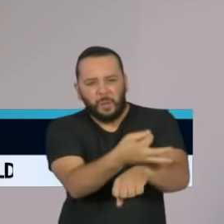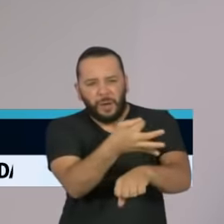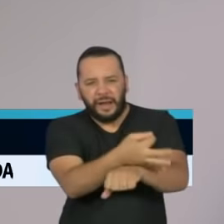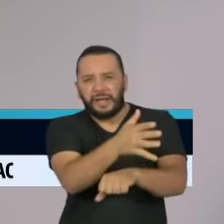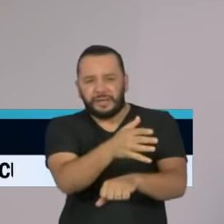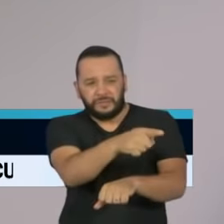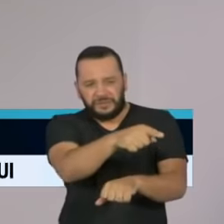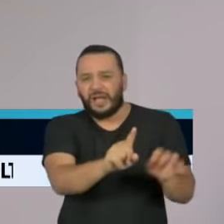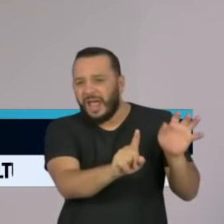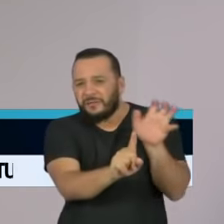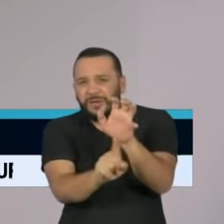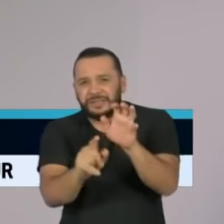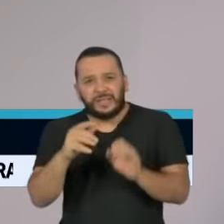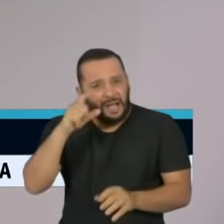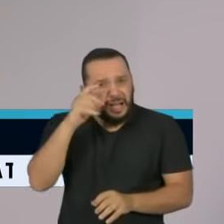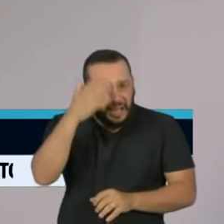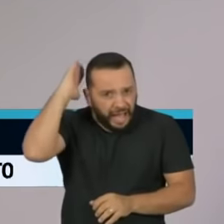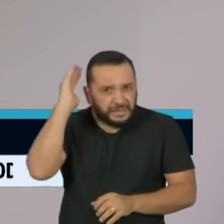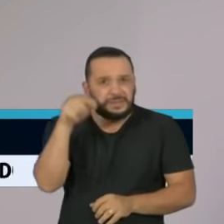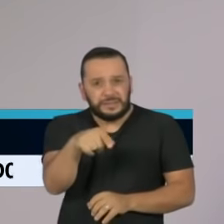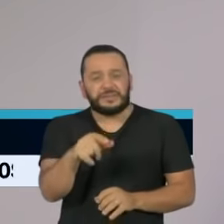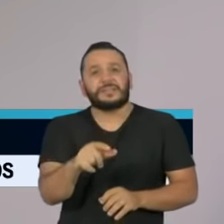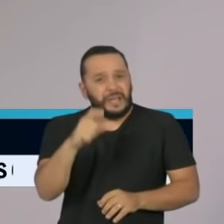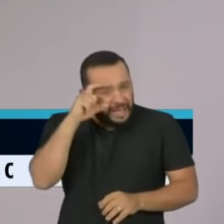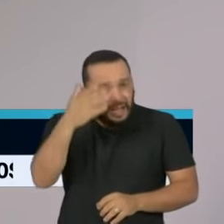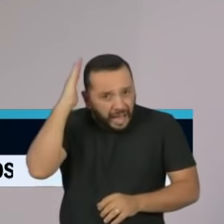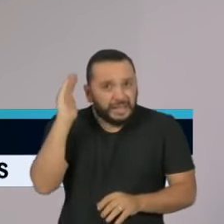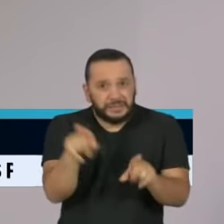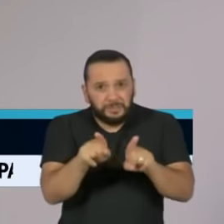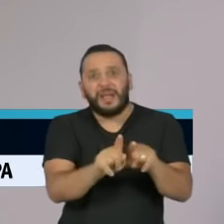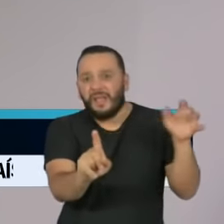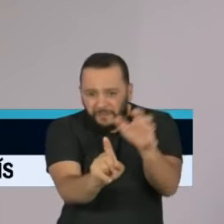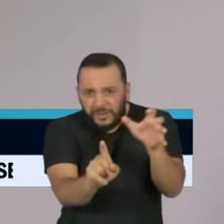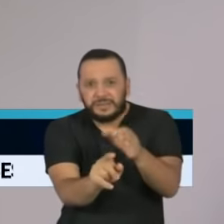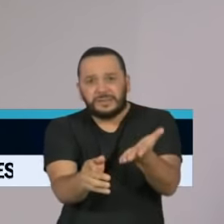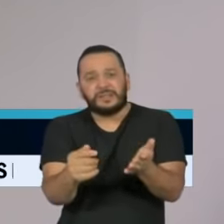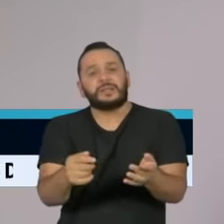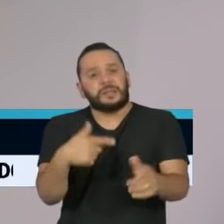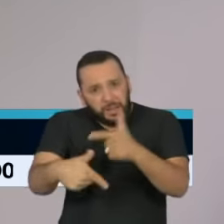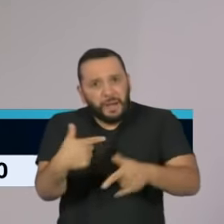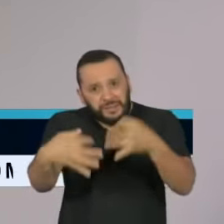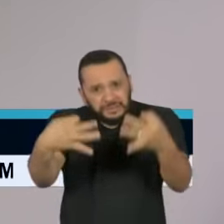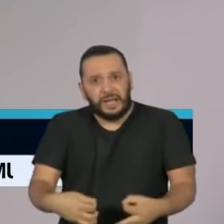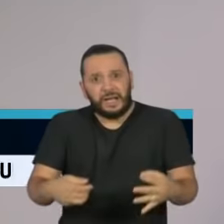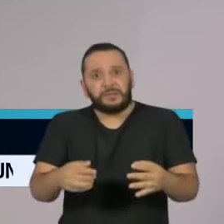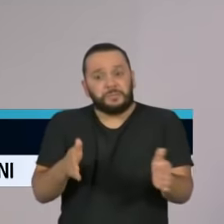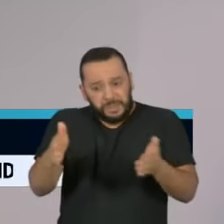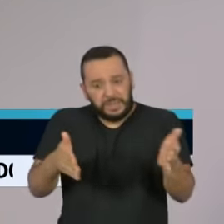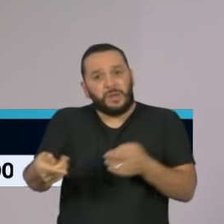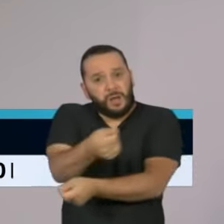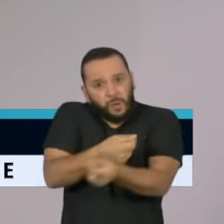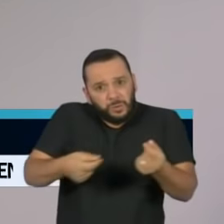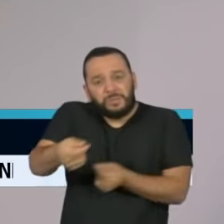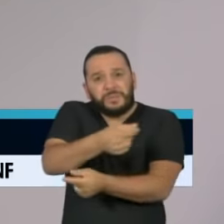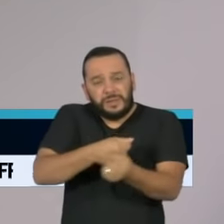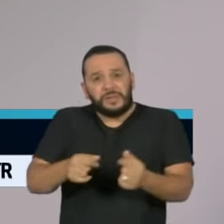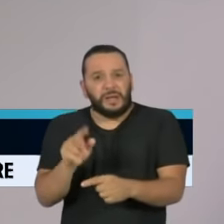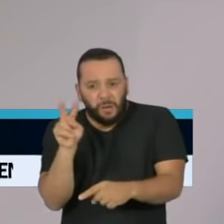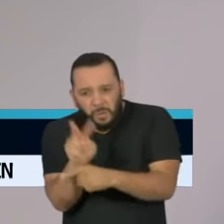influencia o Guedes, para que o Guedes adote uma política que venha consolidar o que você está fazendo, ou seja, que nesse período difícil haja